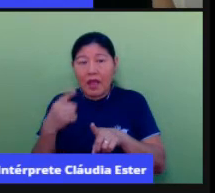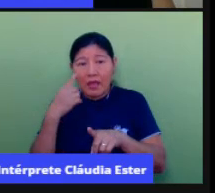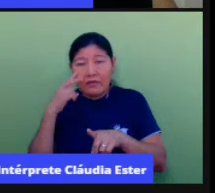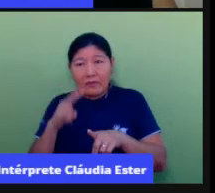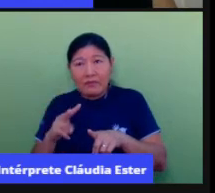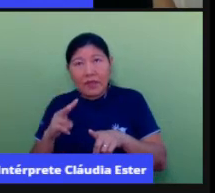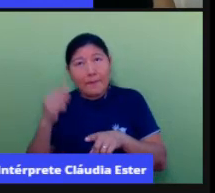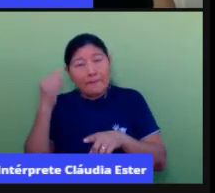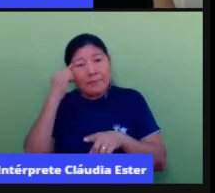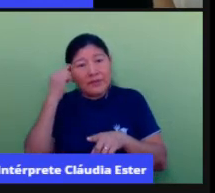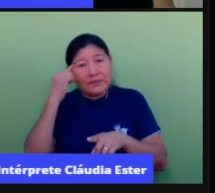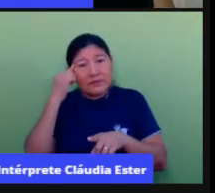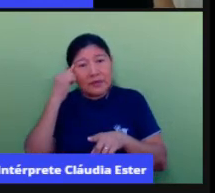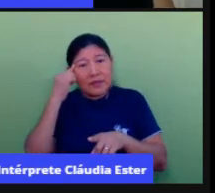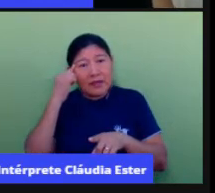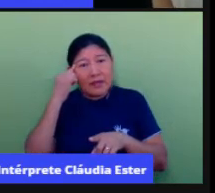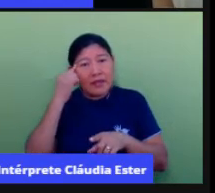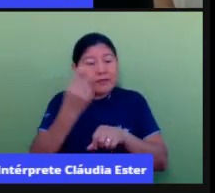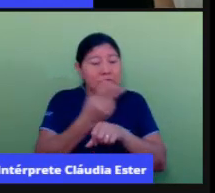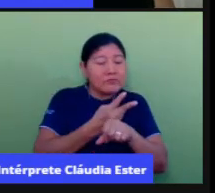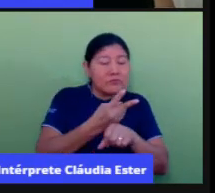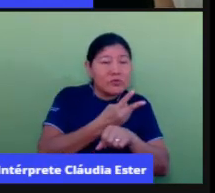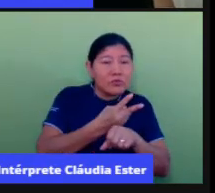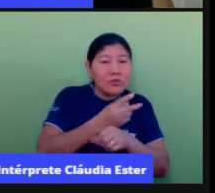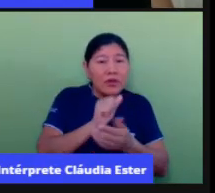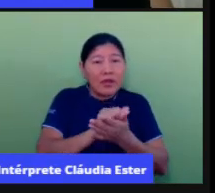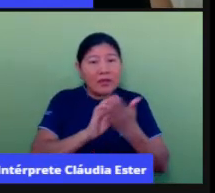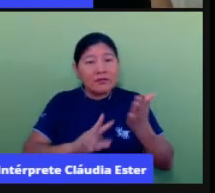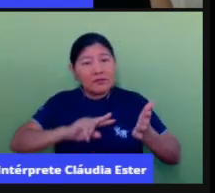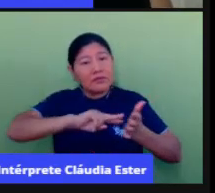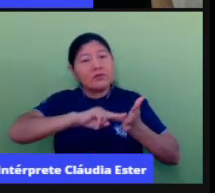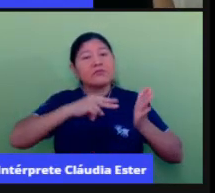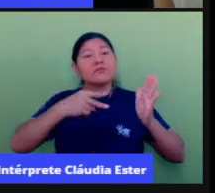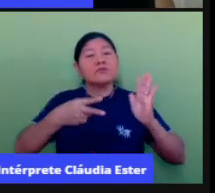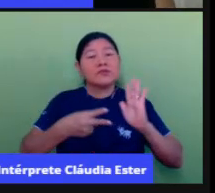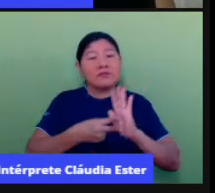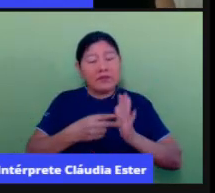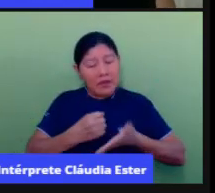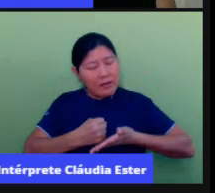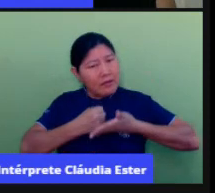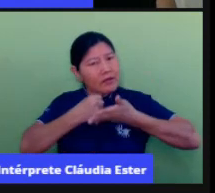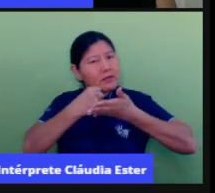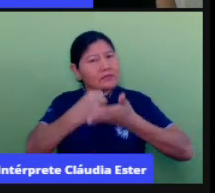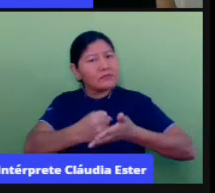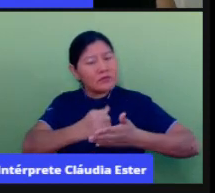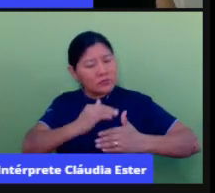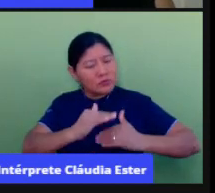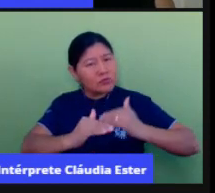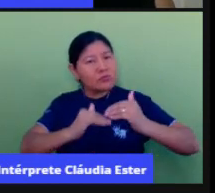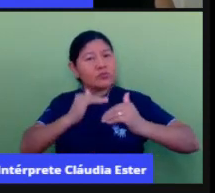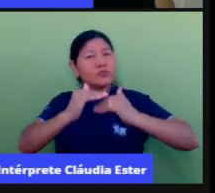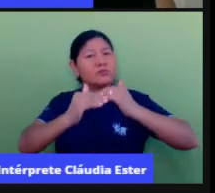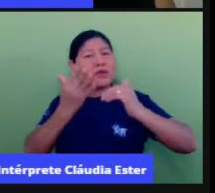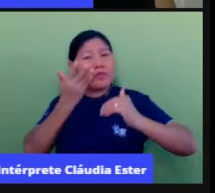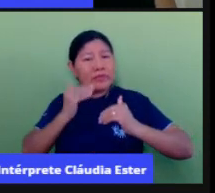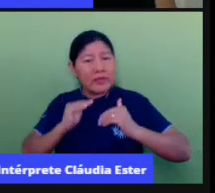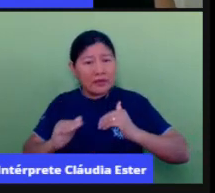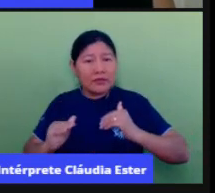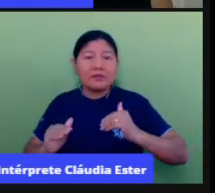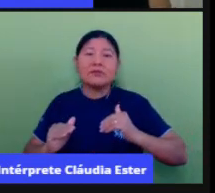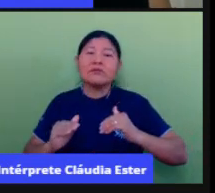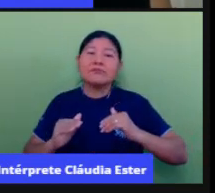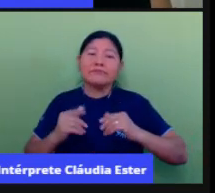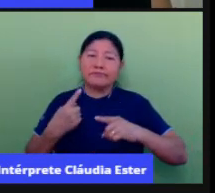vão fazer sentido para ela e que eu vou ajudar o seu desenvolvimento. Não vai ser diferente nesse contexto da